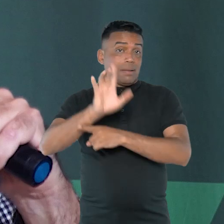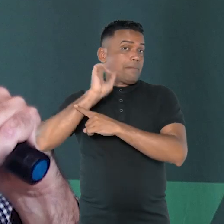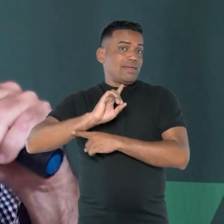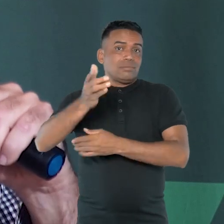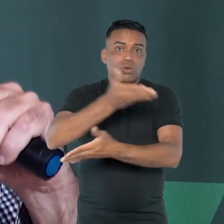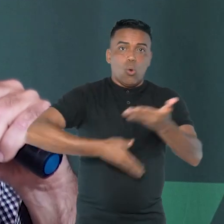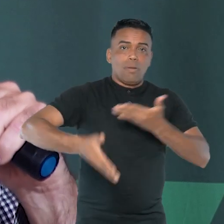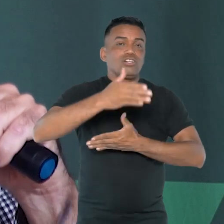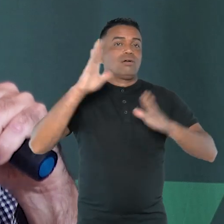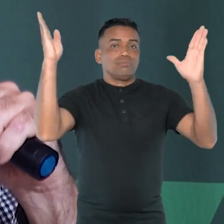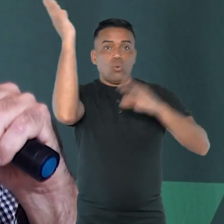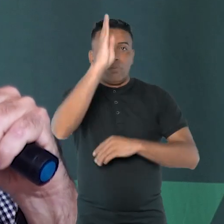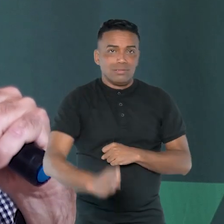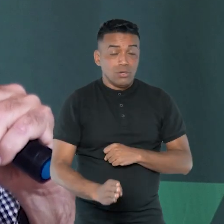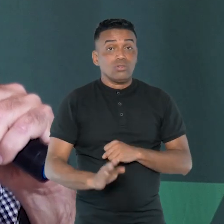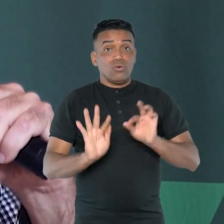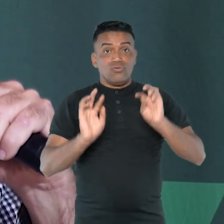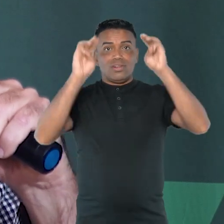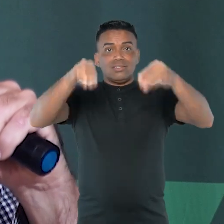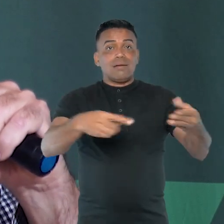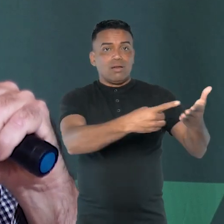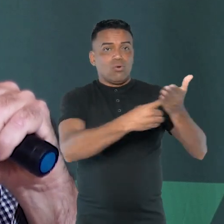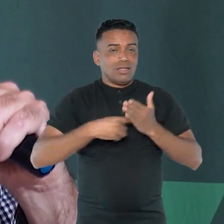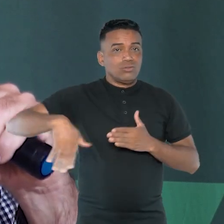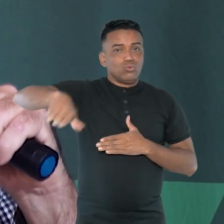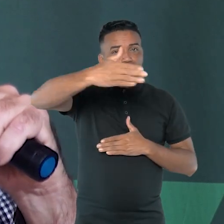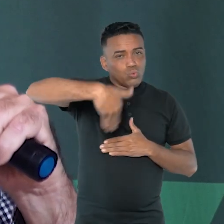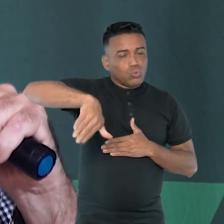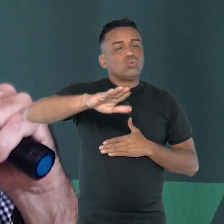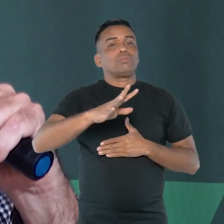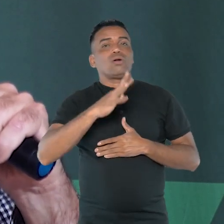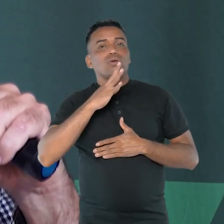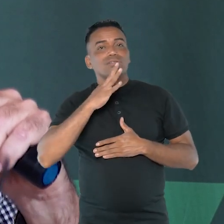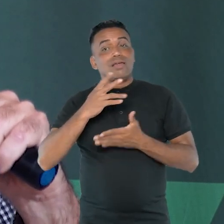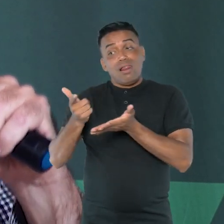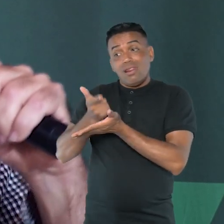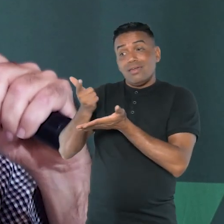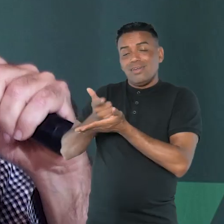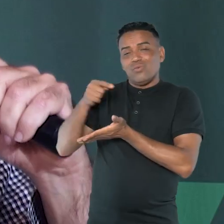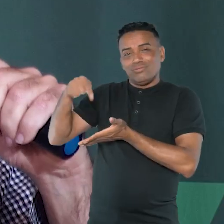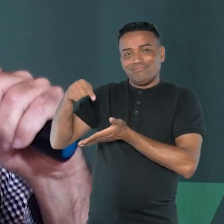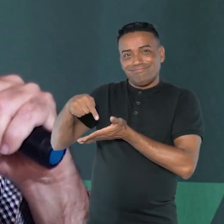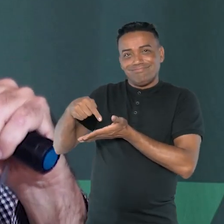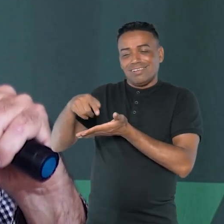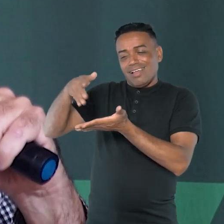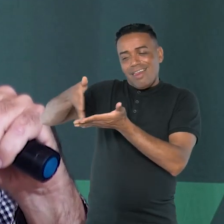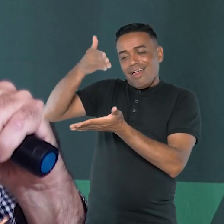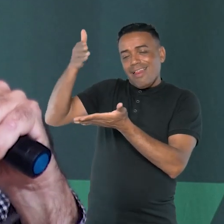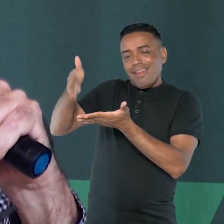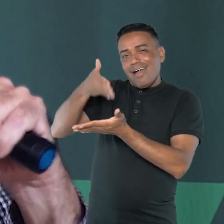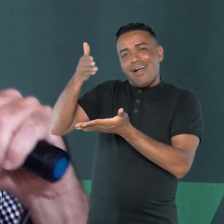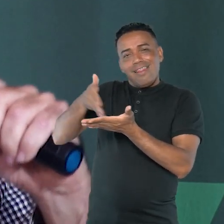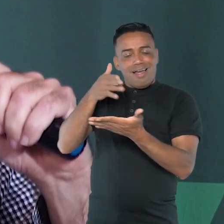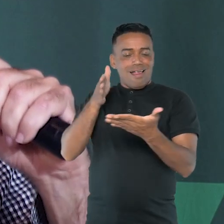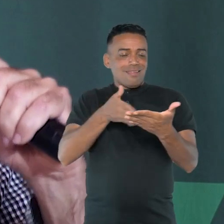restrito a Minas e tentar compartilhar isso. Eu queria, Afonso, encerrar, convidar todo mundo para conhecer o escutador, conhecer essa